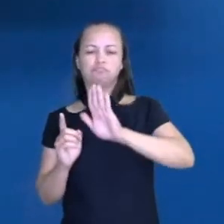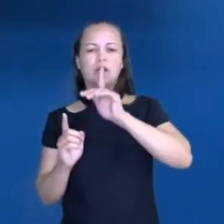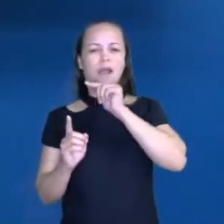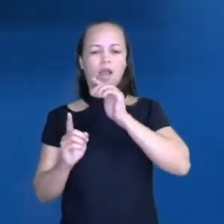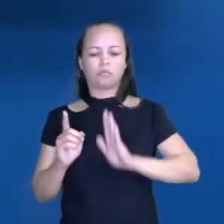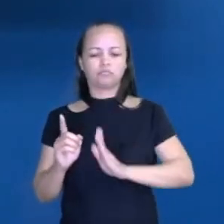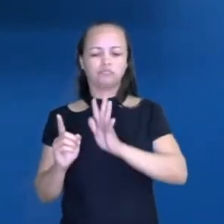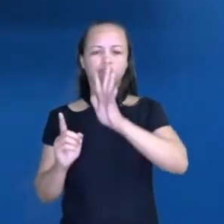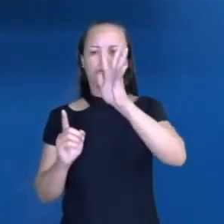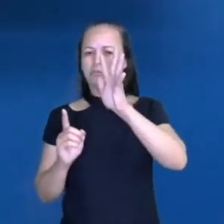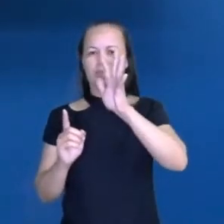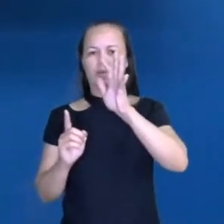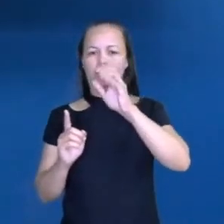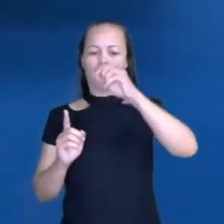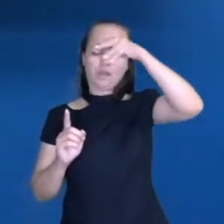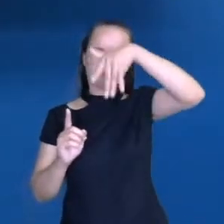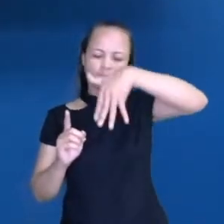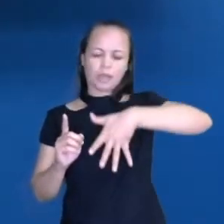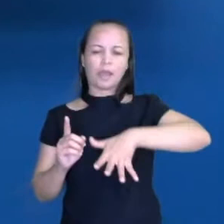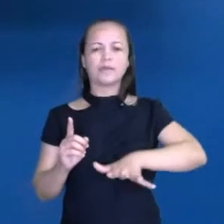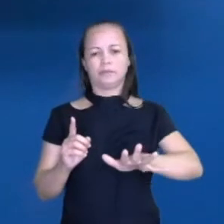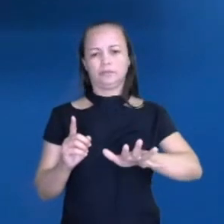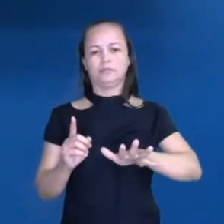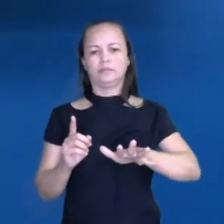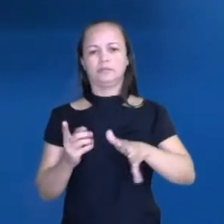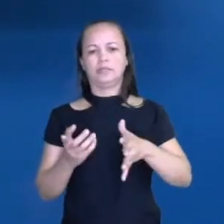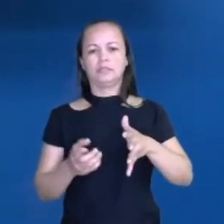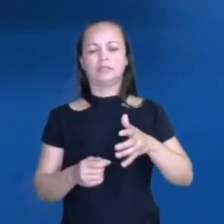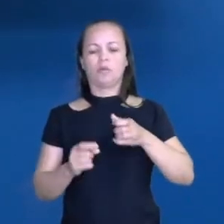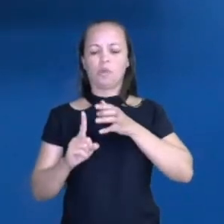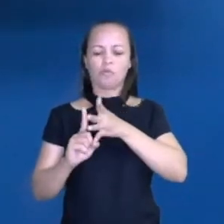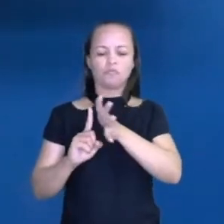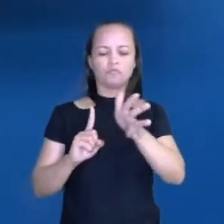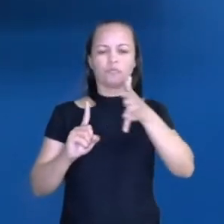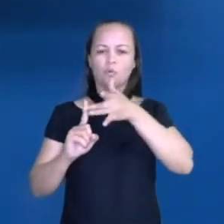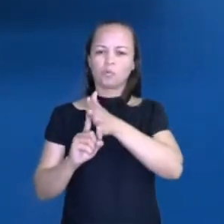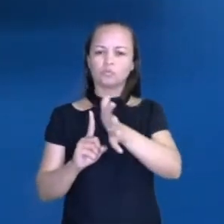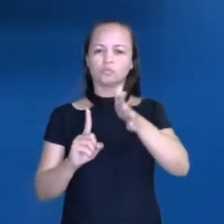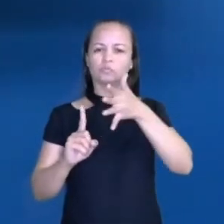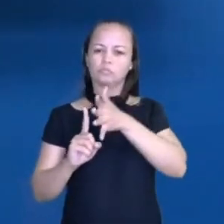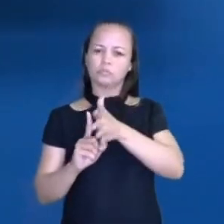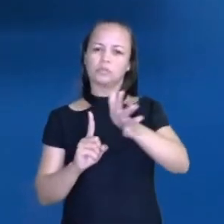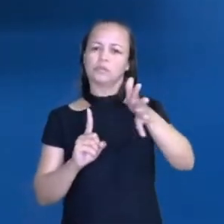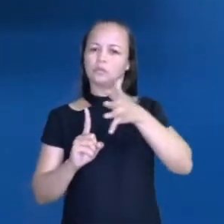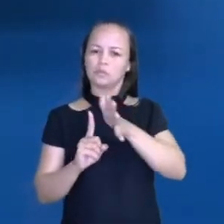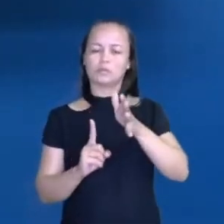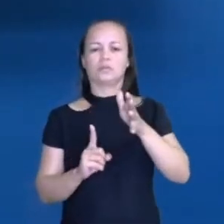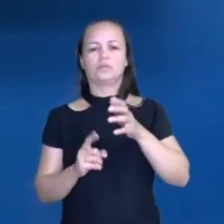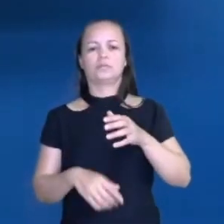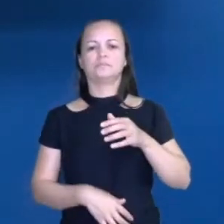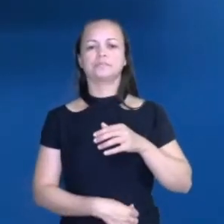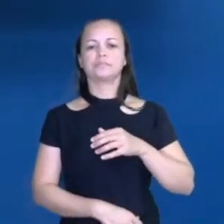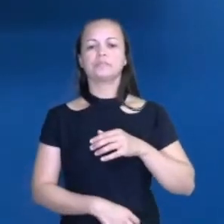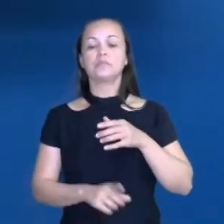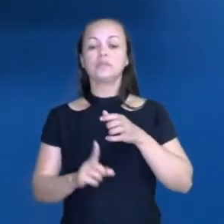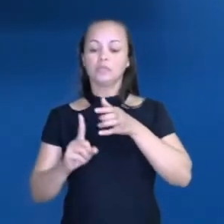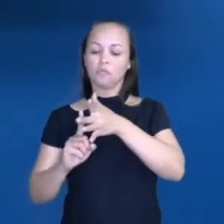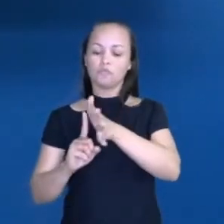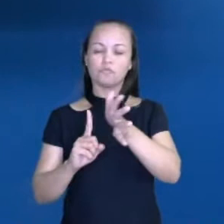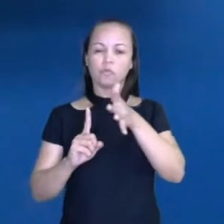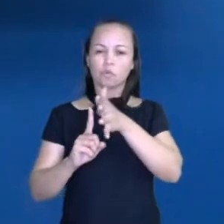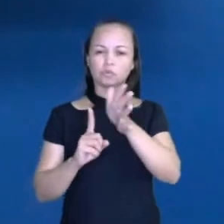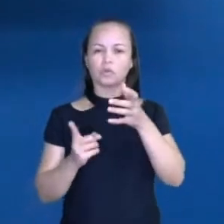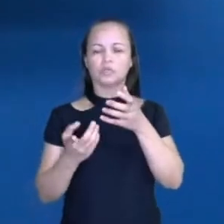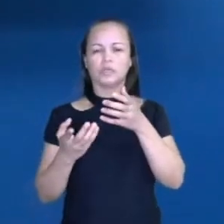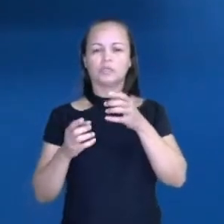cano fosse o frio e os elétricos a água então fluxo ordenado de elétrons então o Léo vai passar por onde